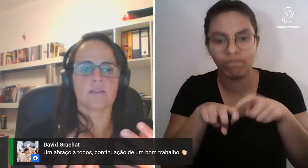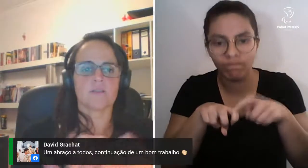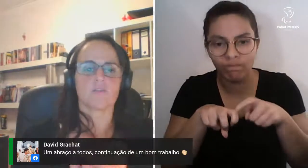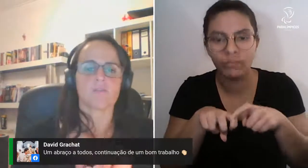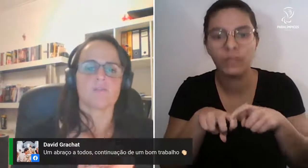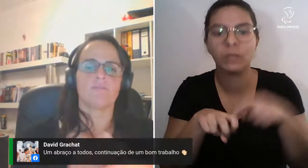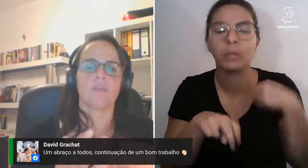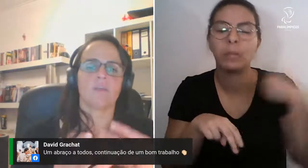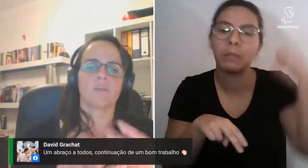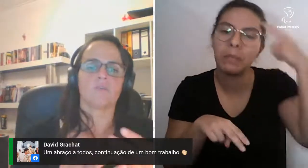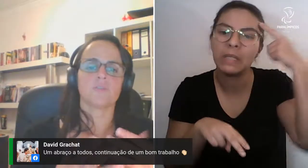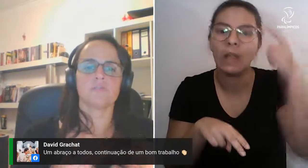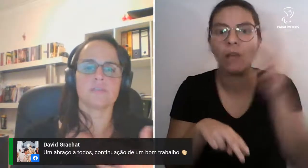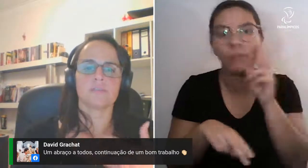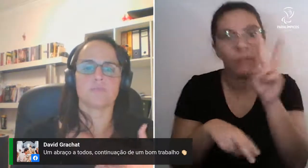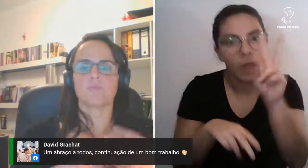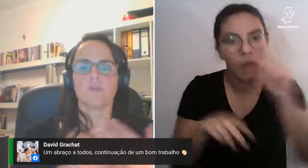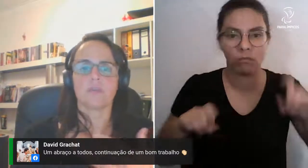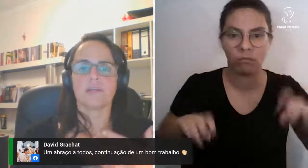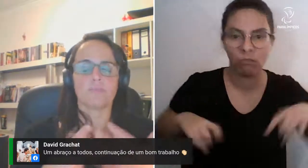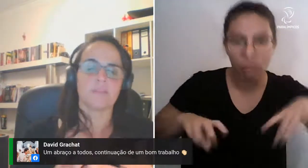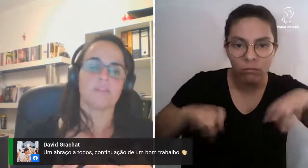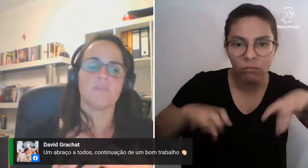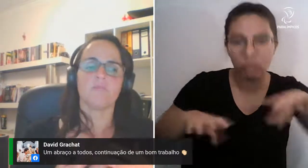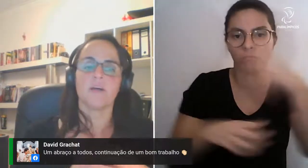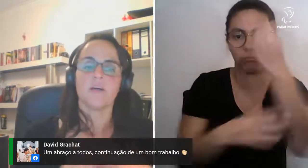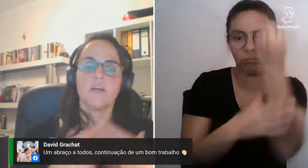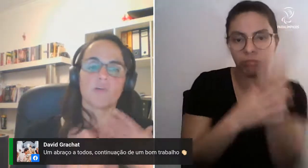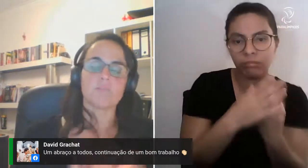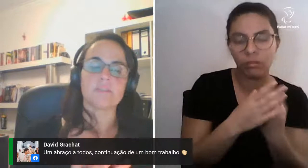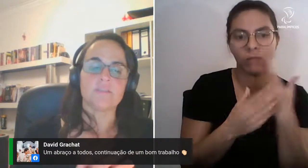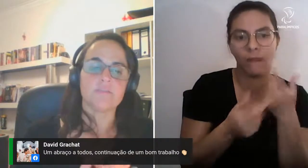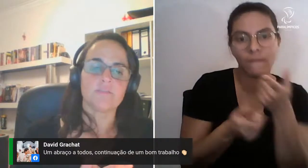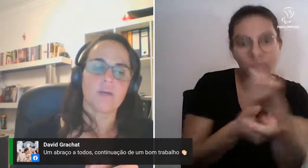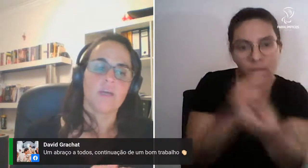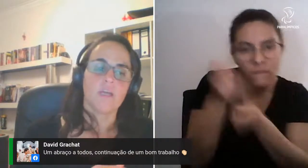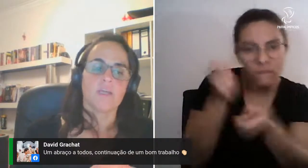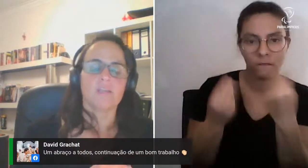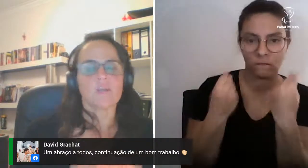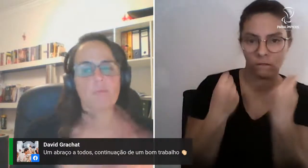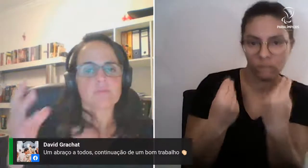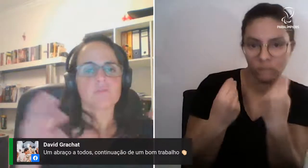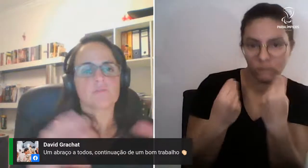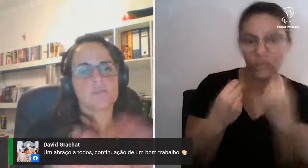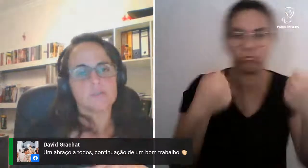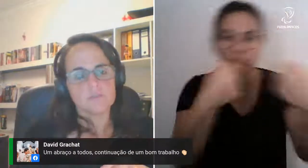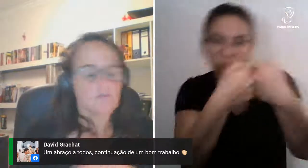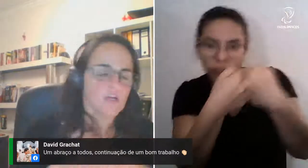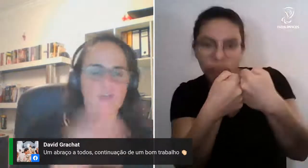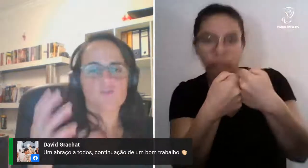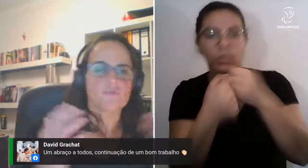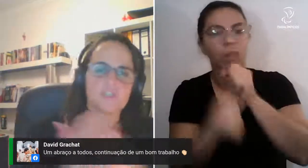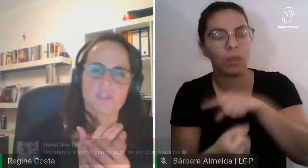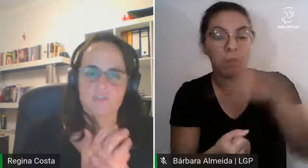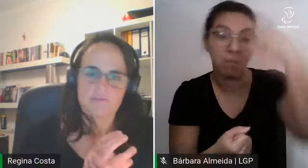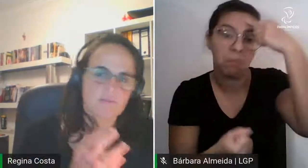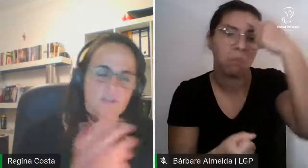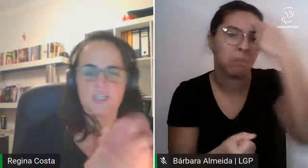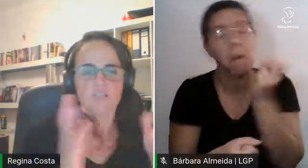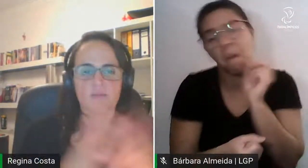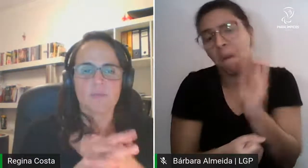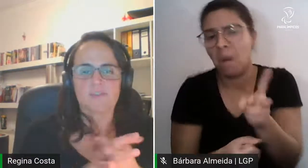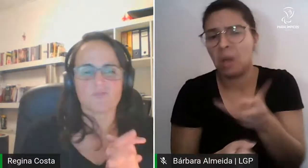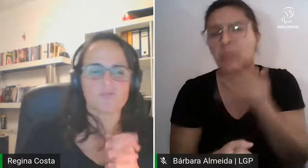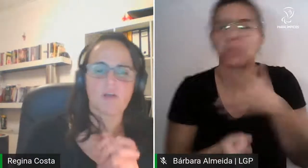basquete em cadeira de rodas e veem que continua a ser uma modalidade apelativa, competitiva, e então pensam que, ok, é o suficiente,